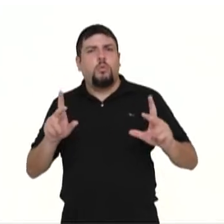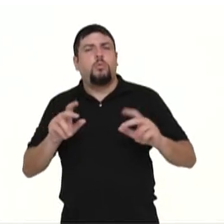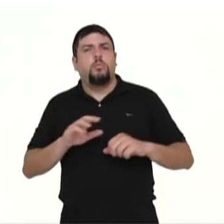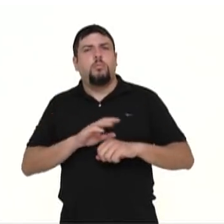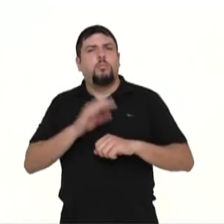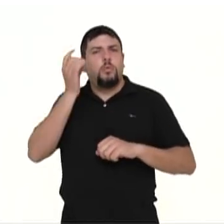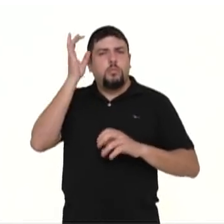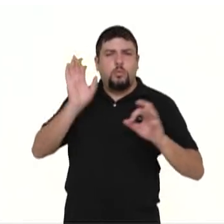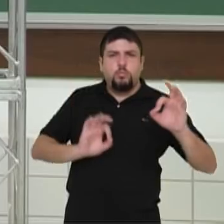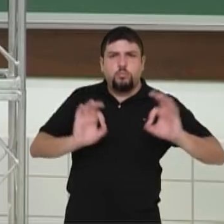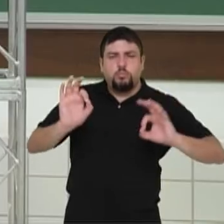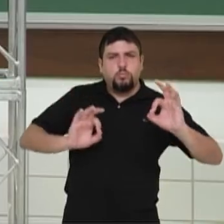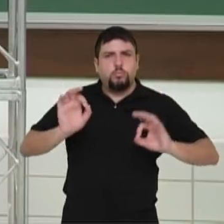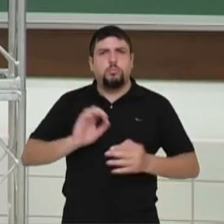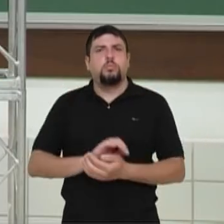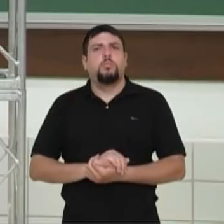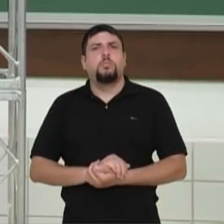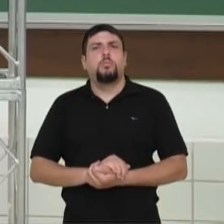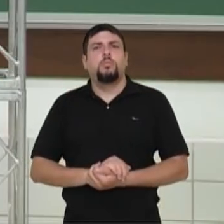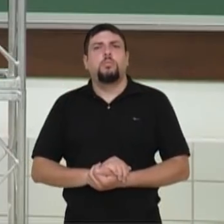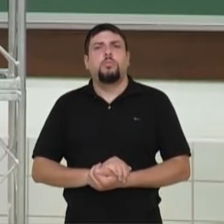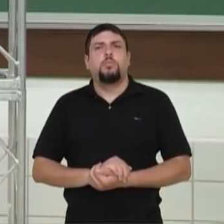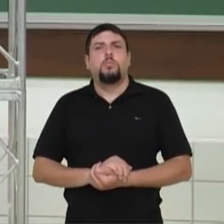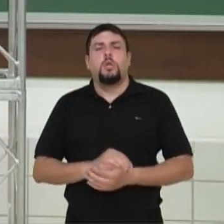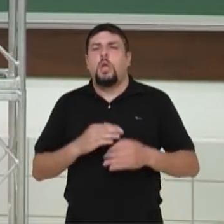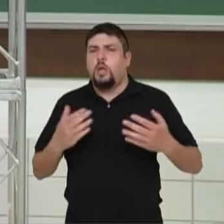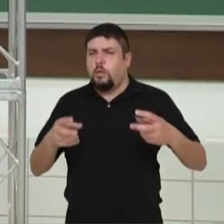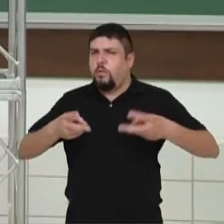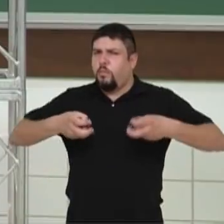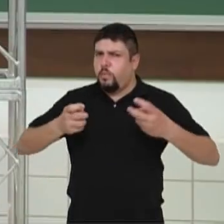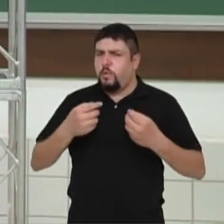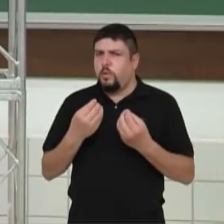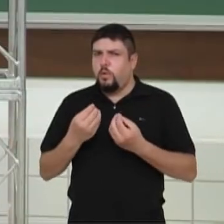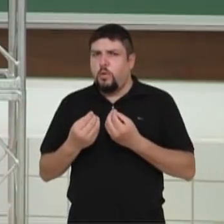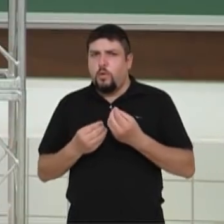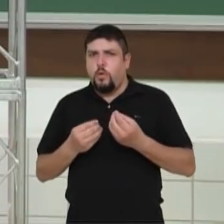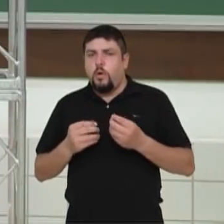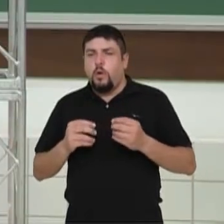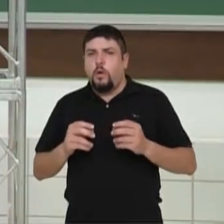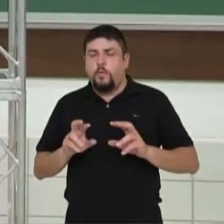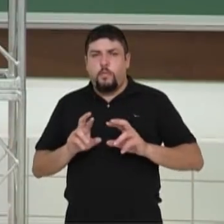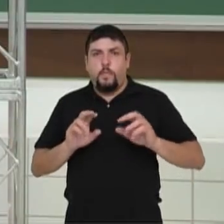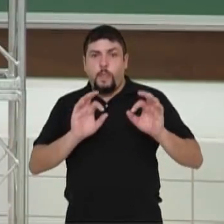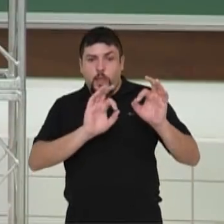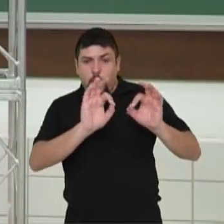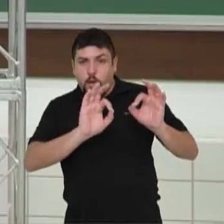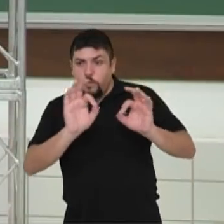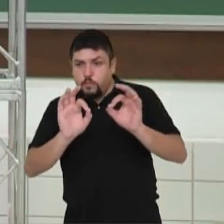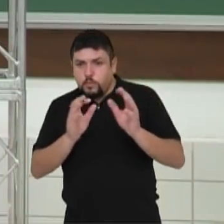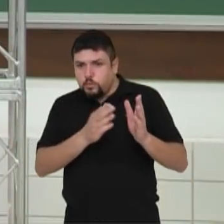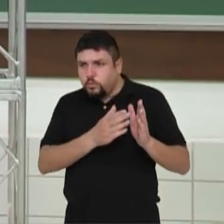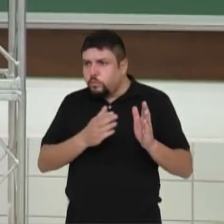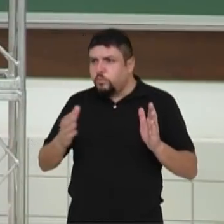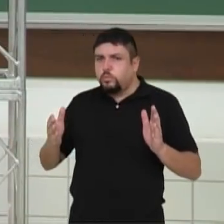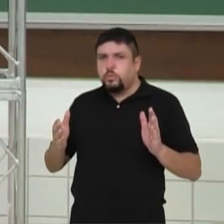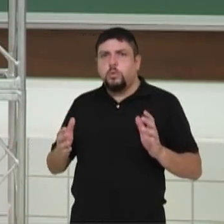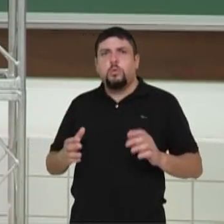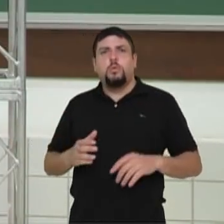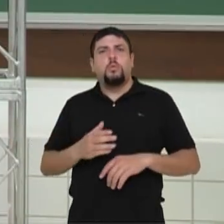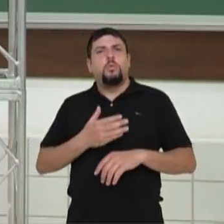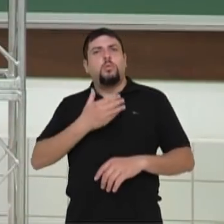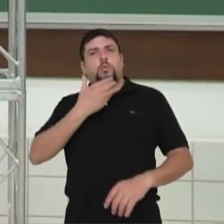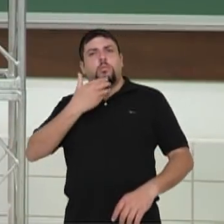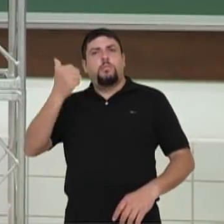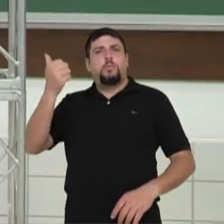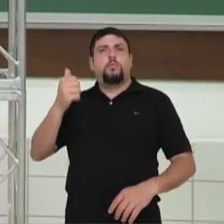certo? Então assim, perceba como fica diferente a visualização quando eu coloco eles em ordem. Isso é bem importante, tá